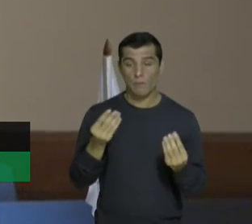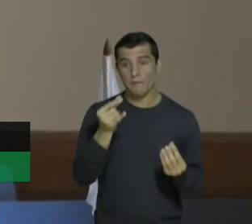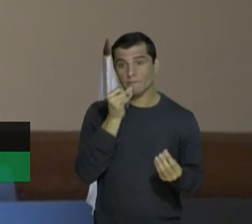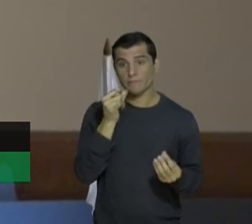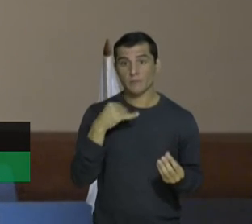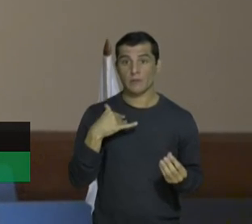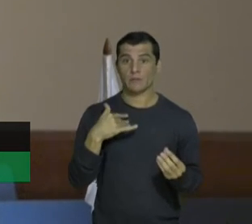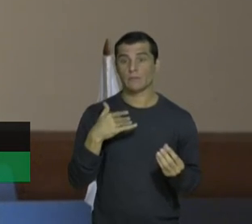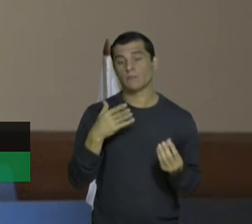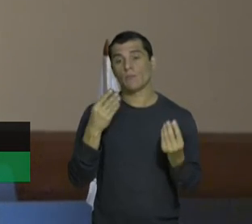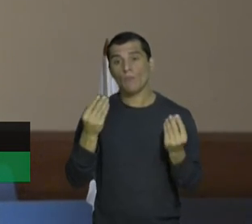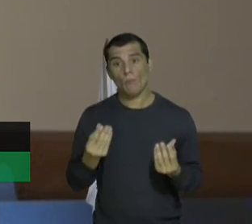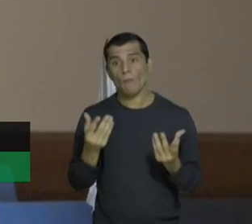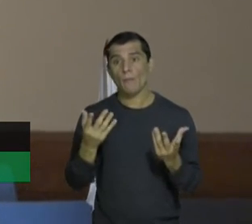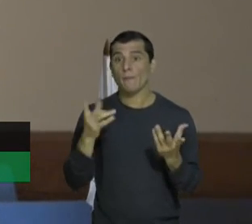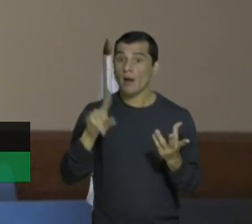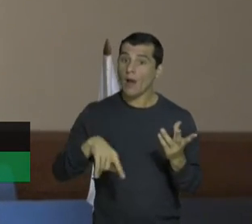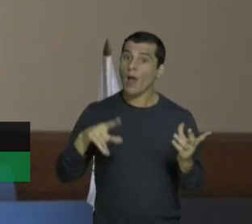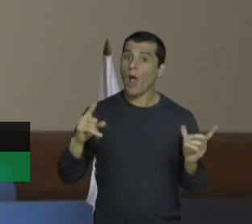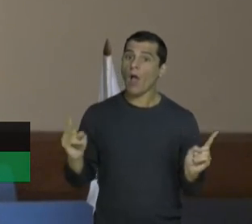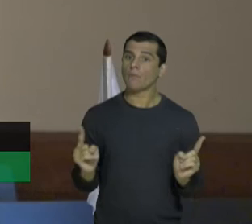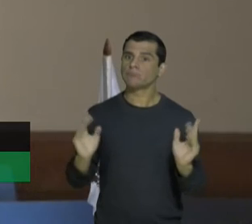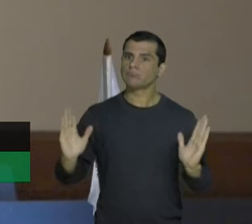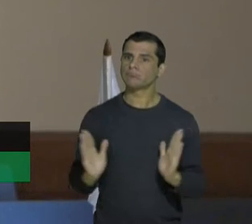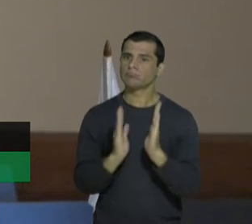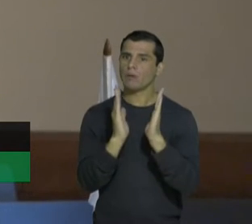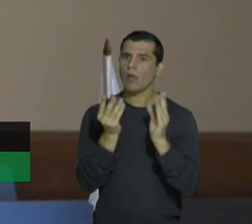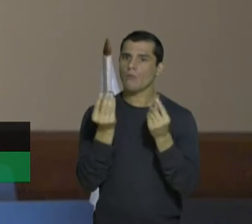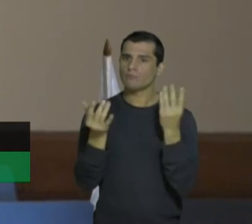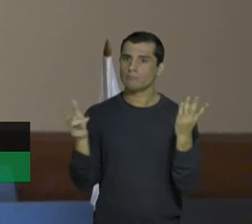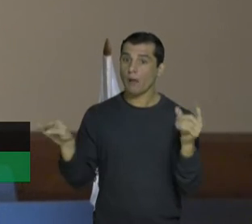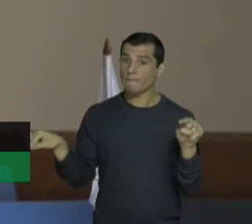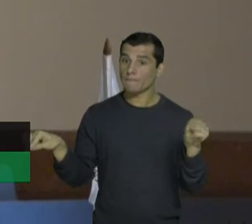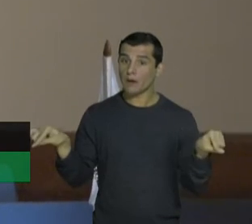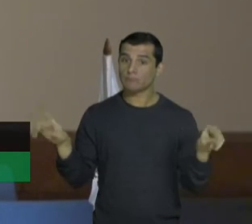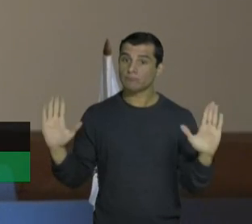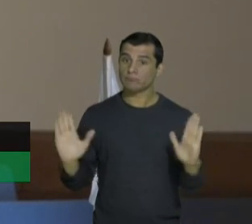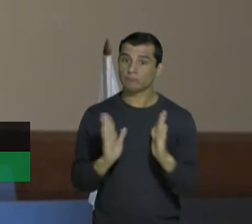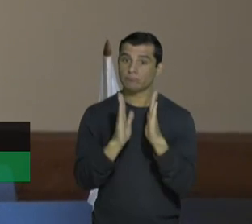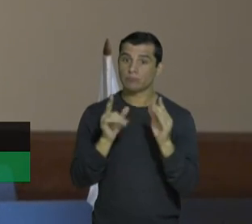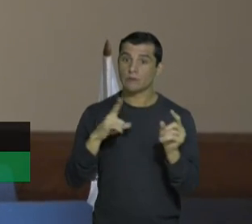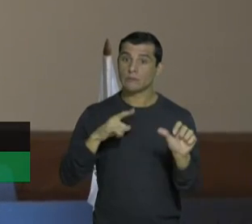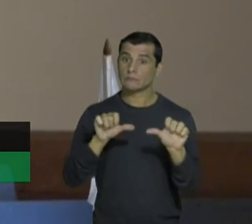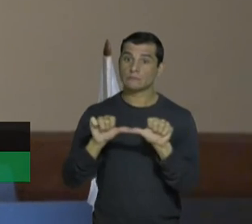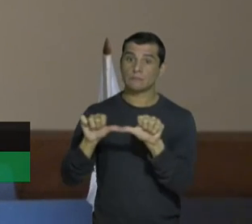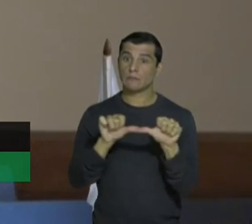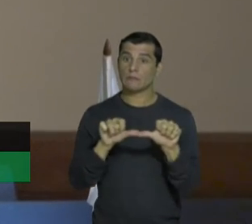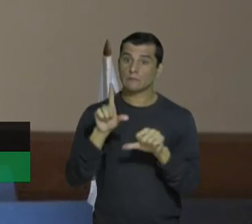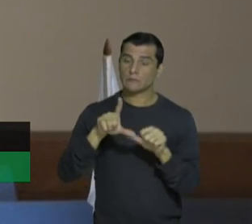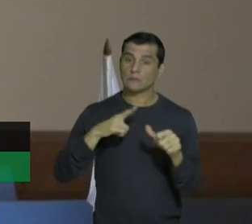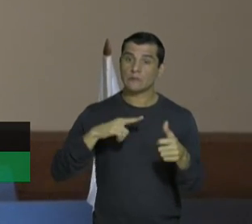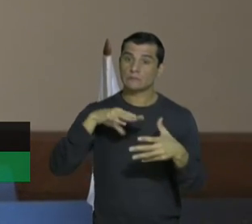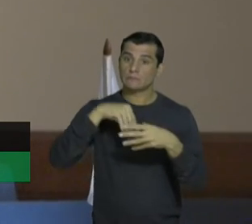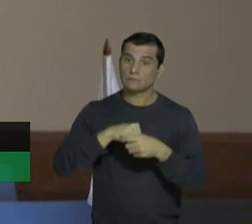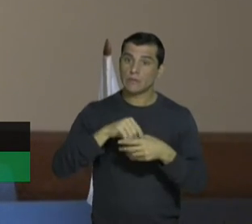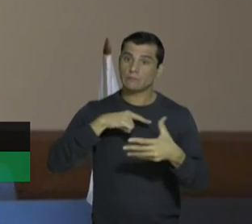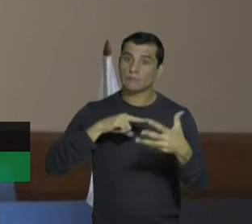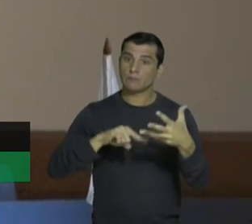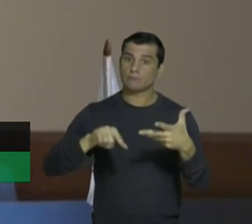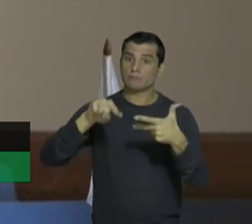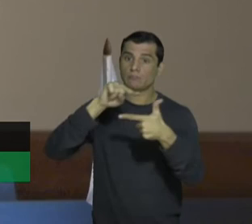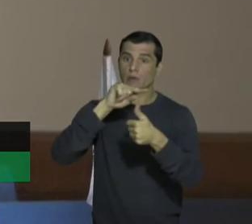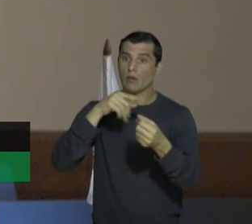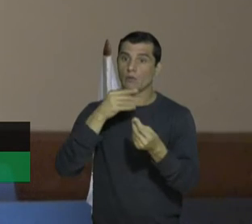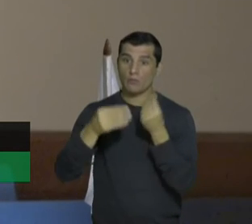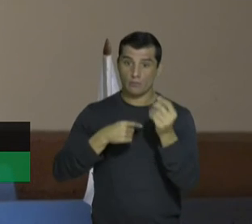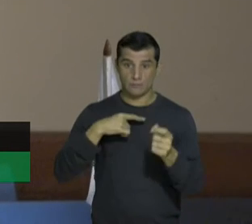mais de aproximação mas essa simetria ela se configura em diversos aspectos né Eh na